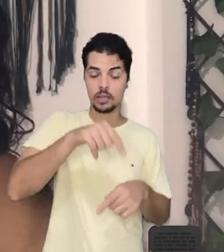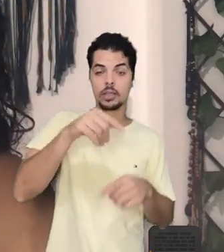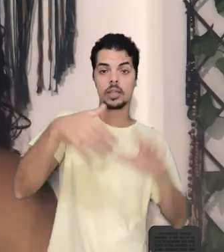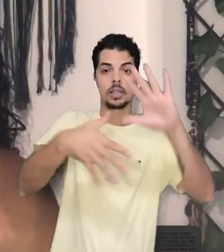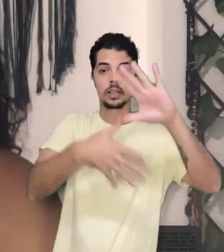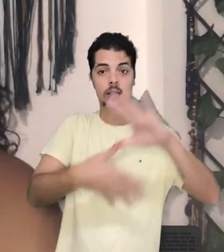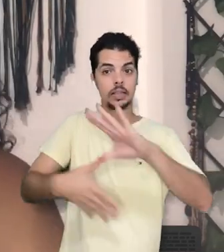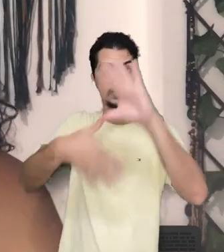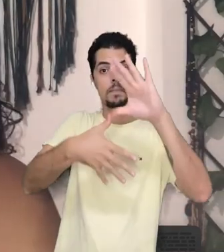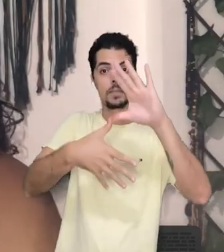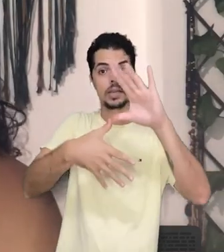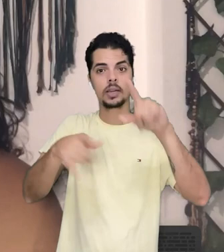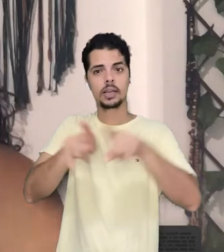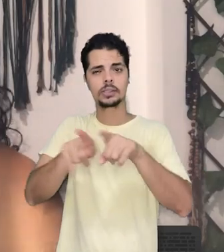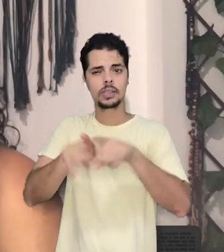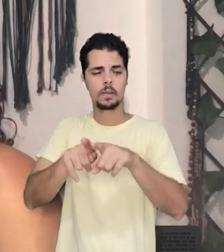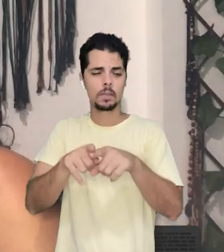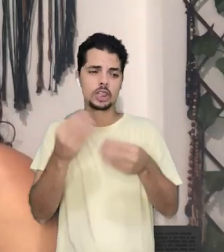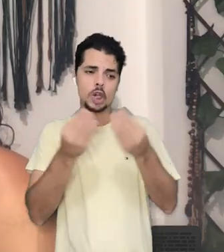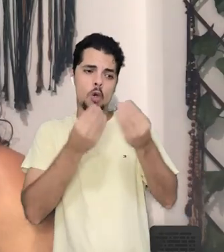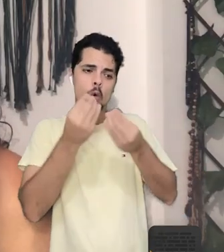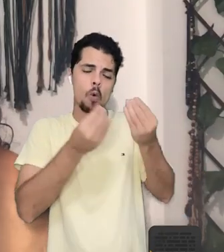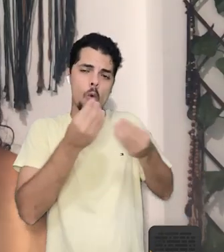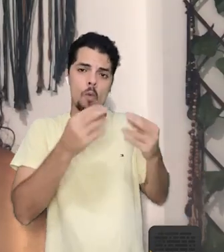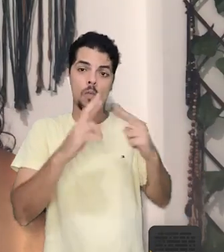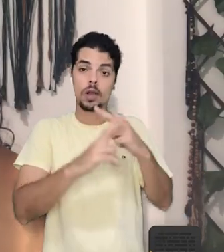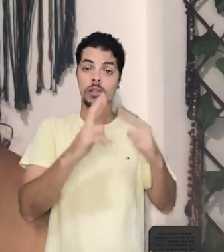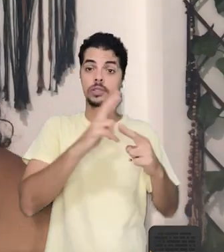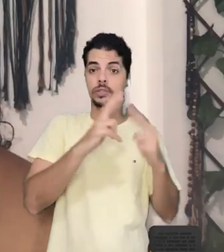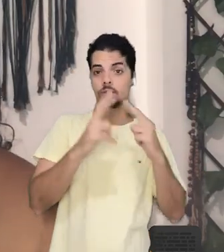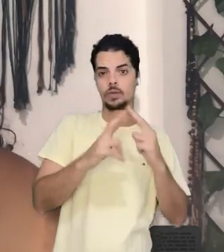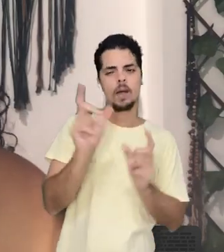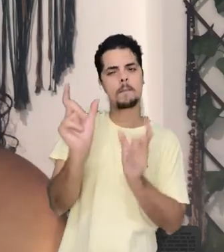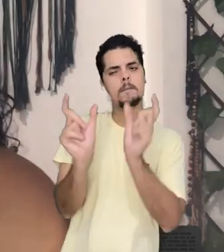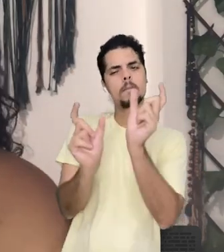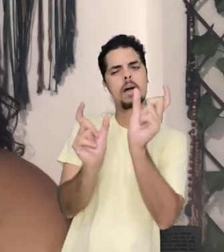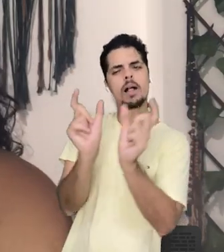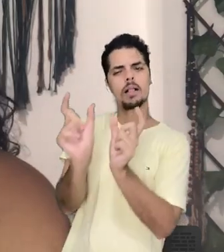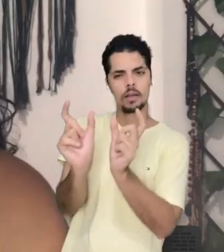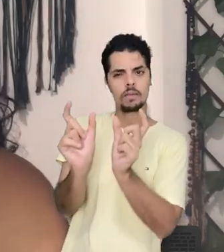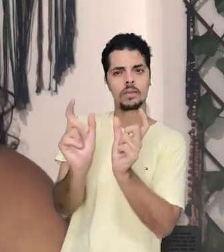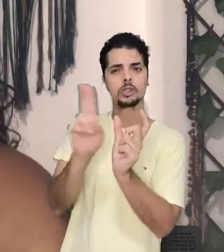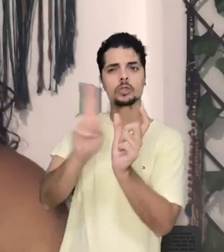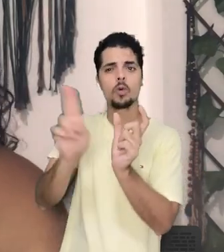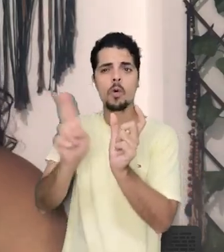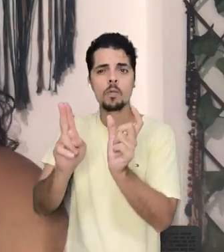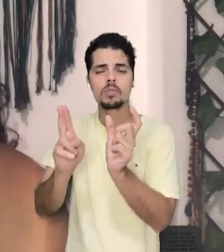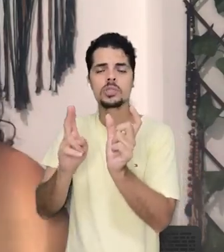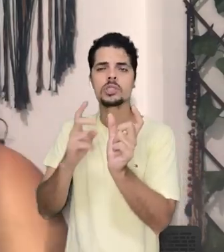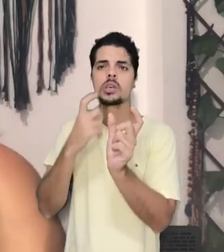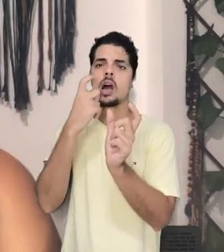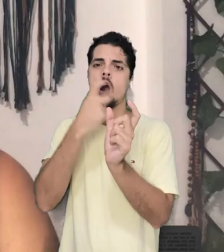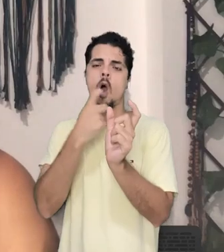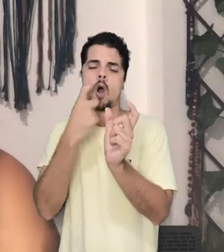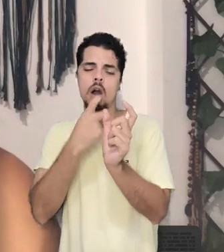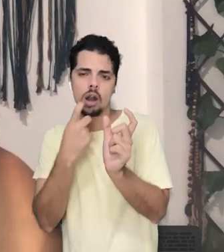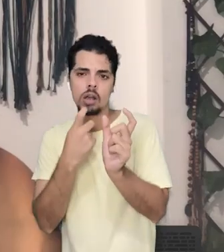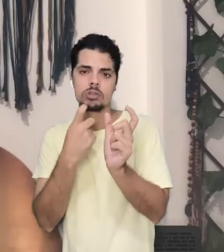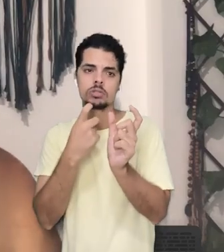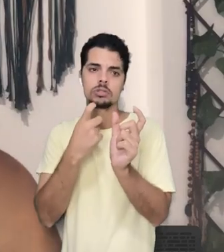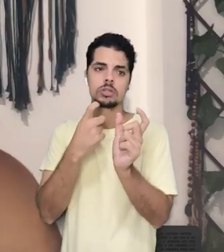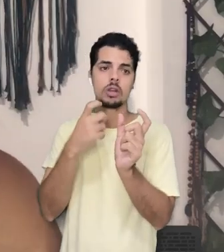Américas. Resumindo, o autor nos mostra que em nomes, palavras e sons que até hoje